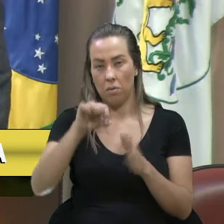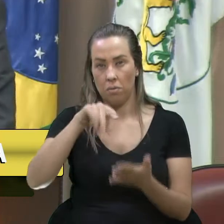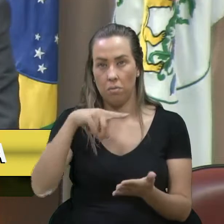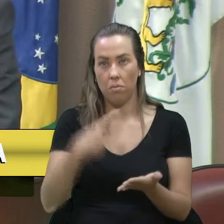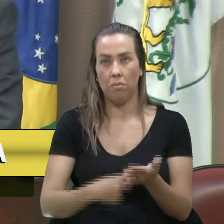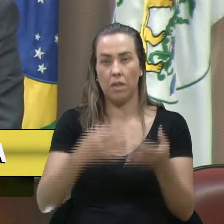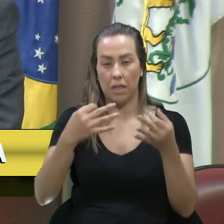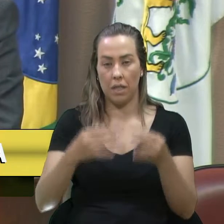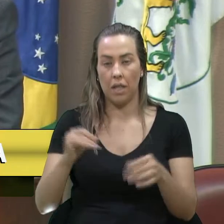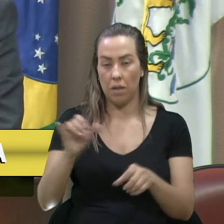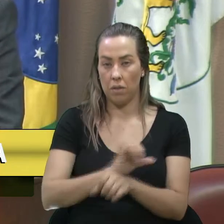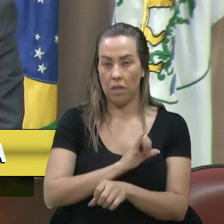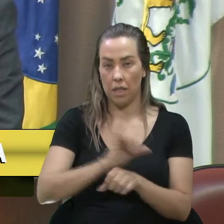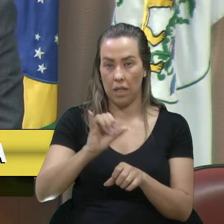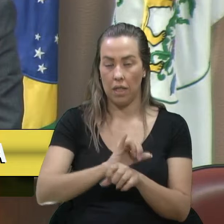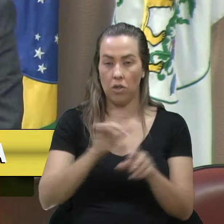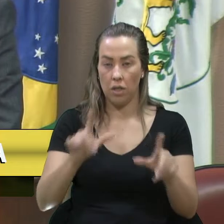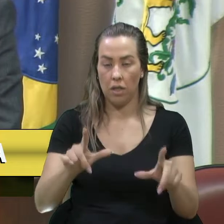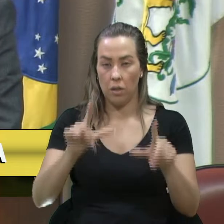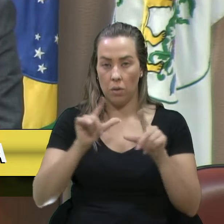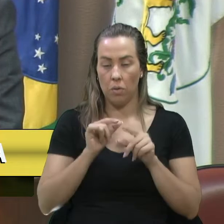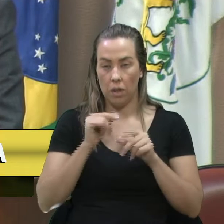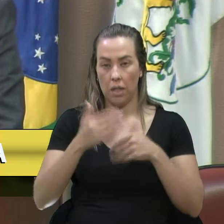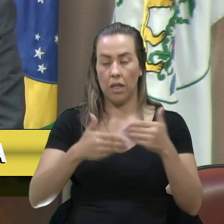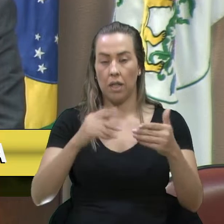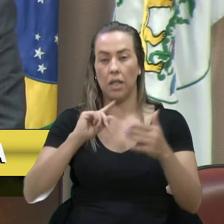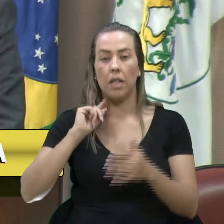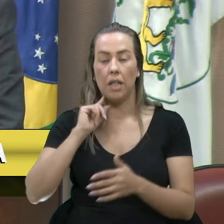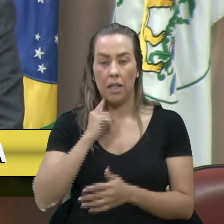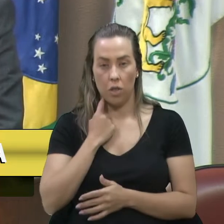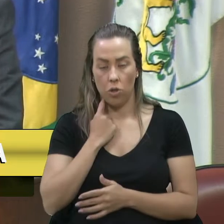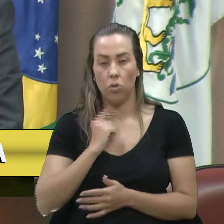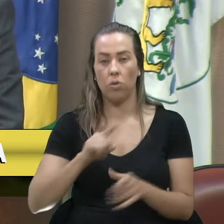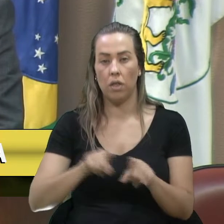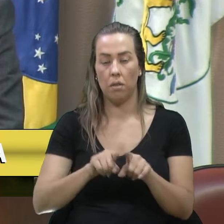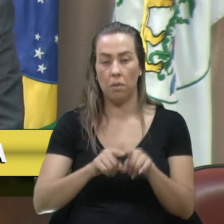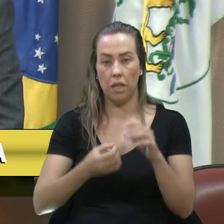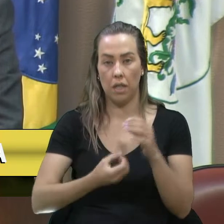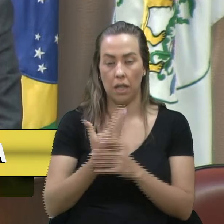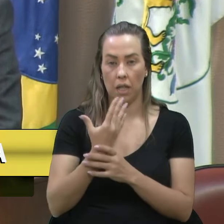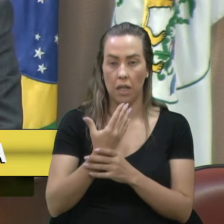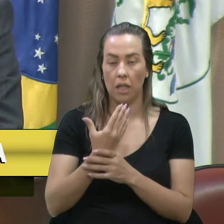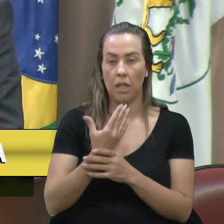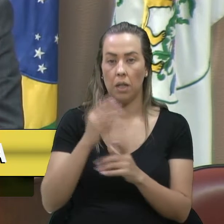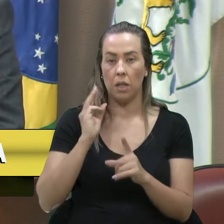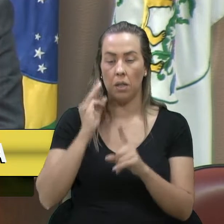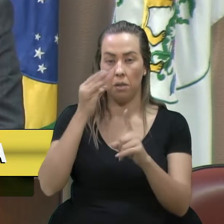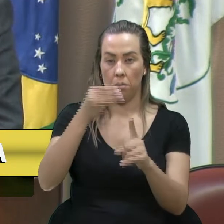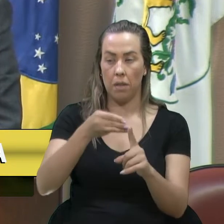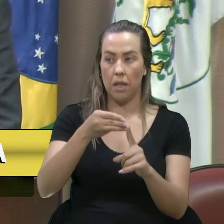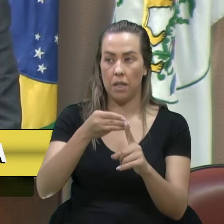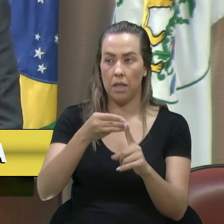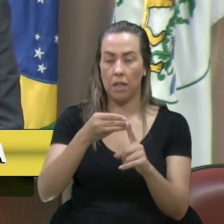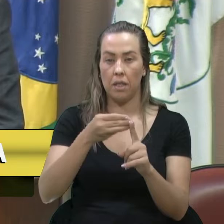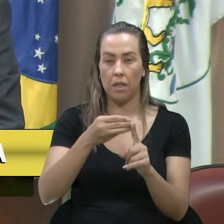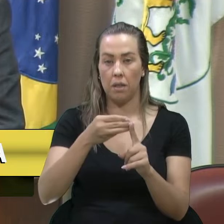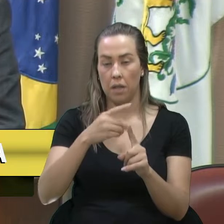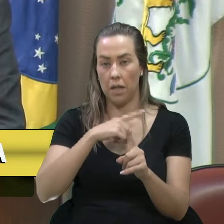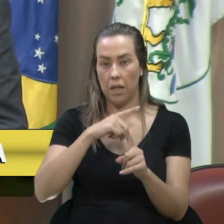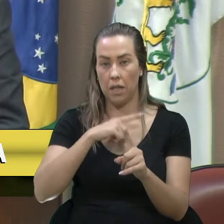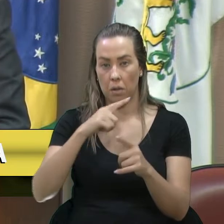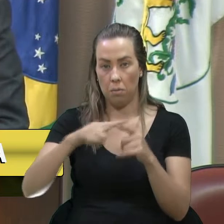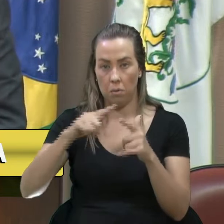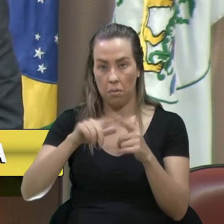estratégias para a prevenção e a redução da geração do lixo, além de criar metas para enfrentar